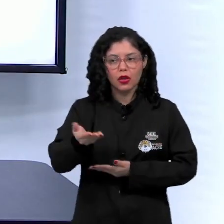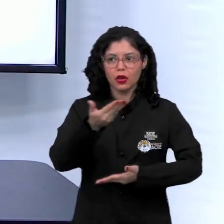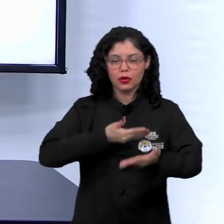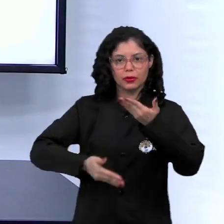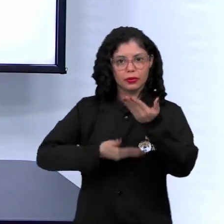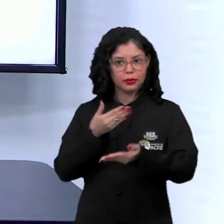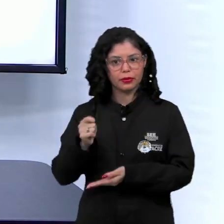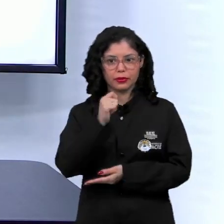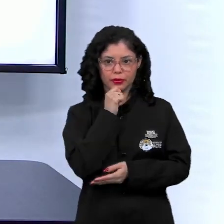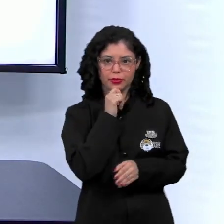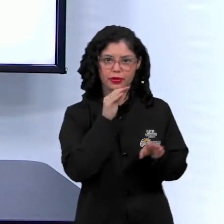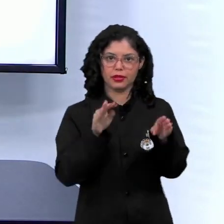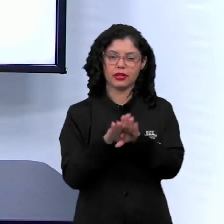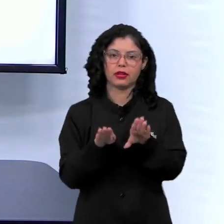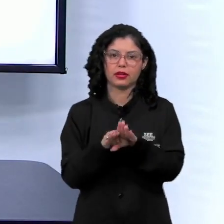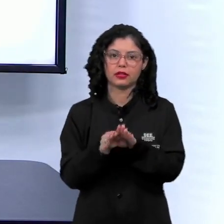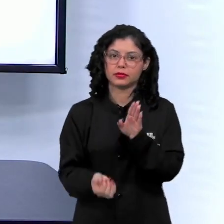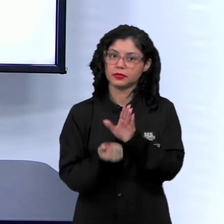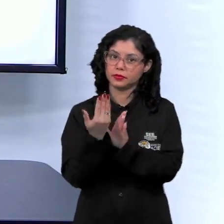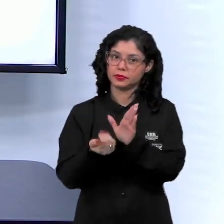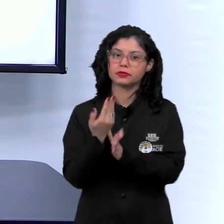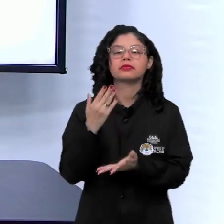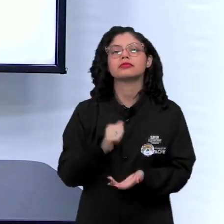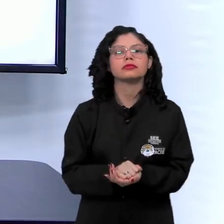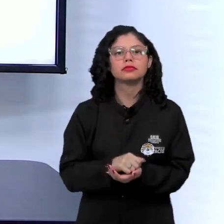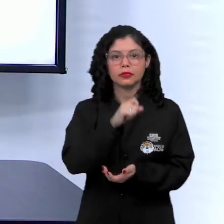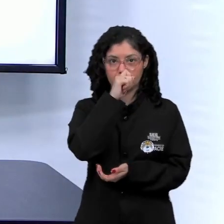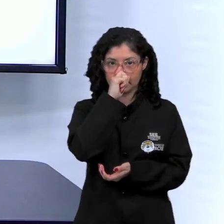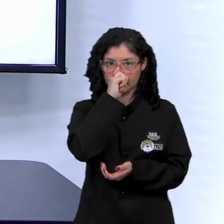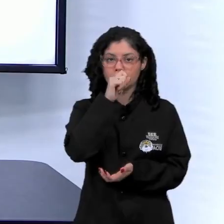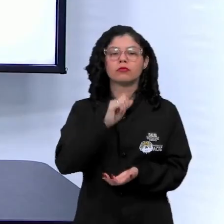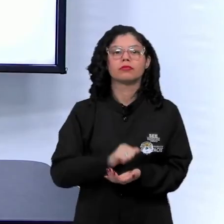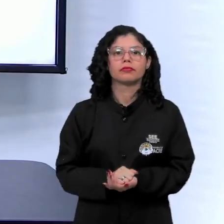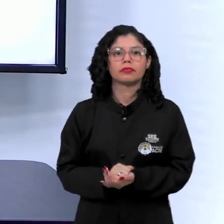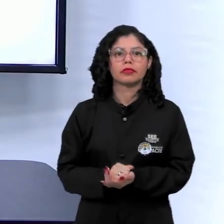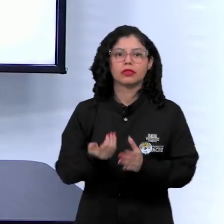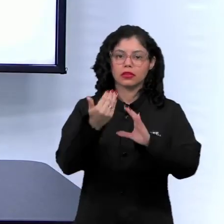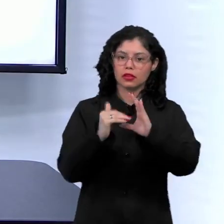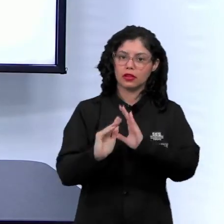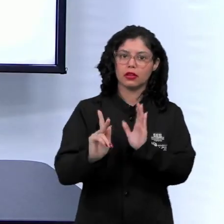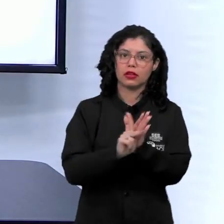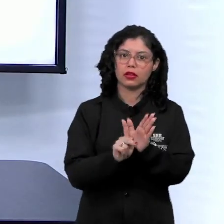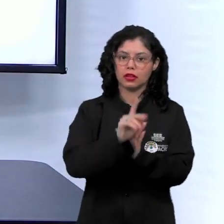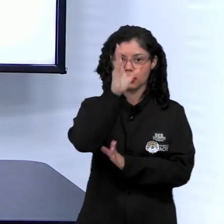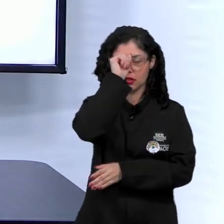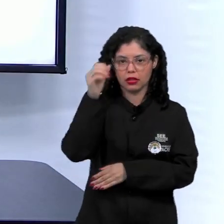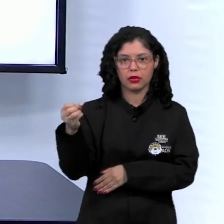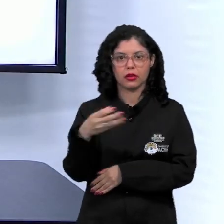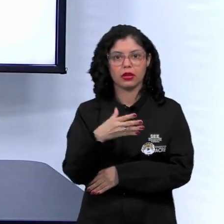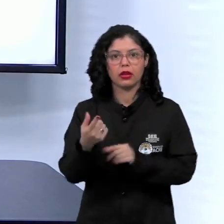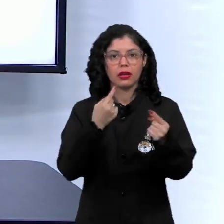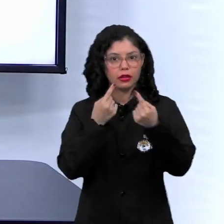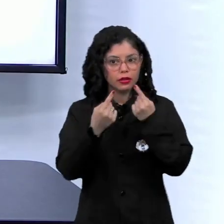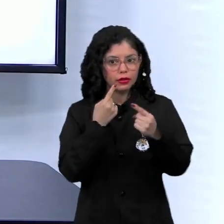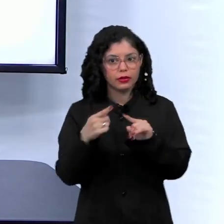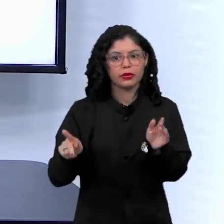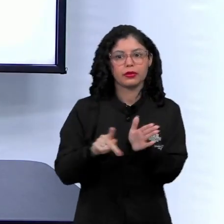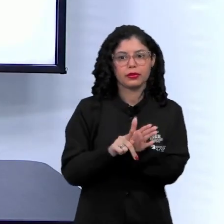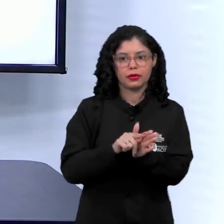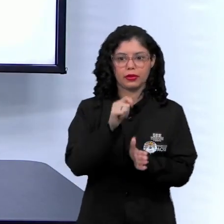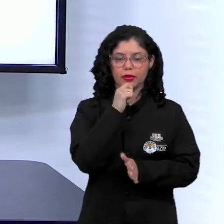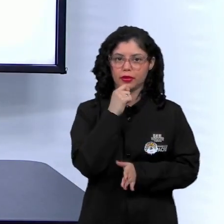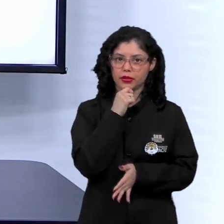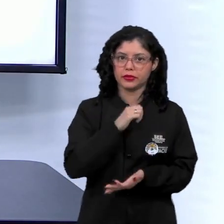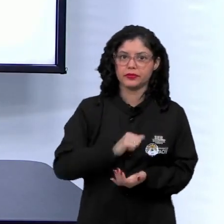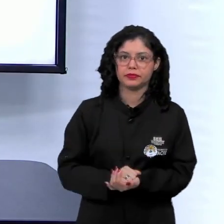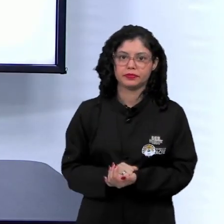com vocês, estou criando conteúdo, estou passando conhecimento. Então, olha só o novo meio aí de